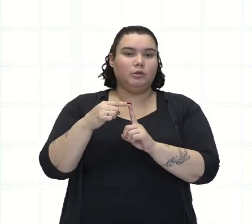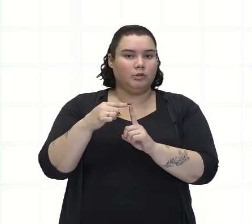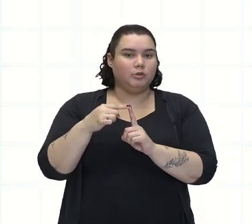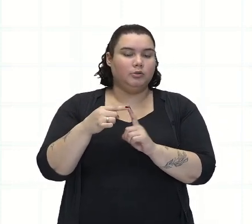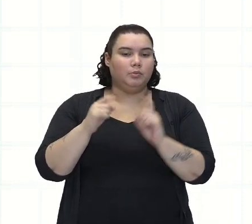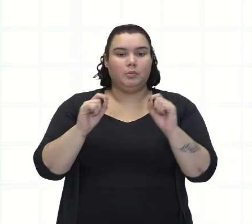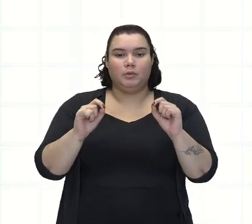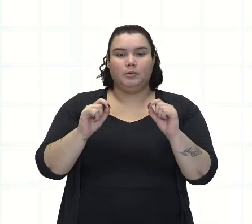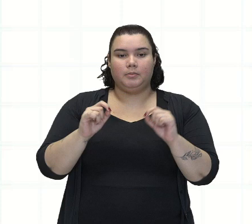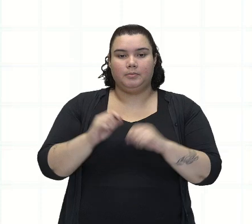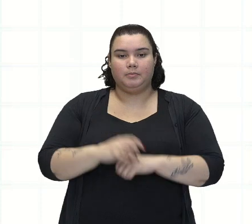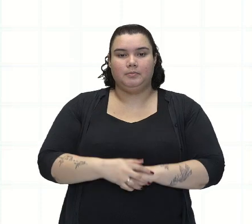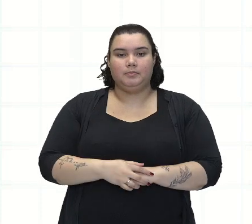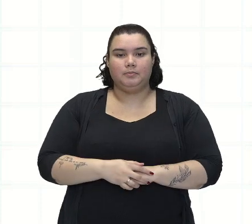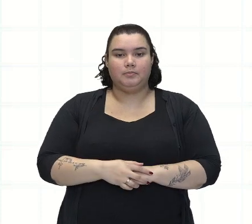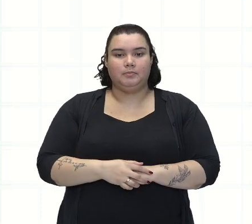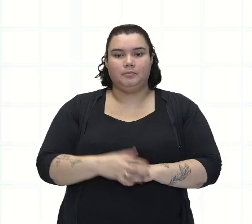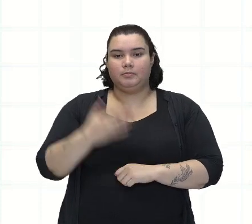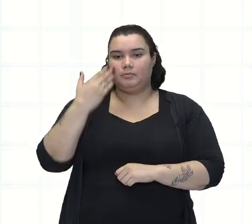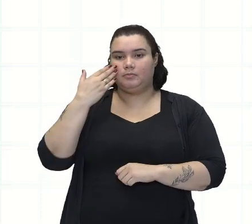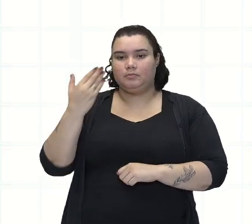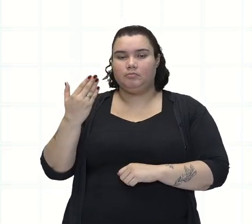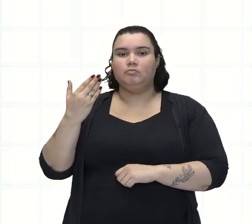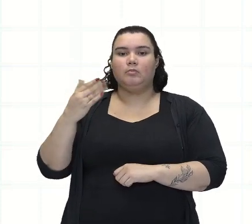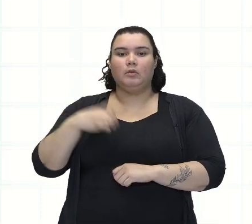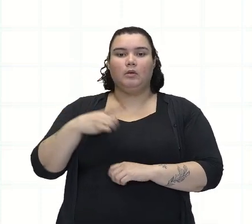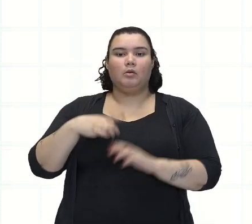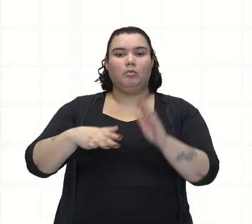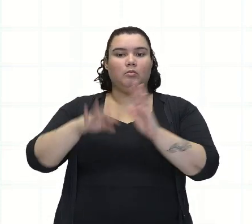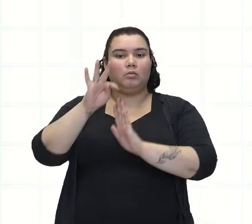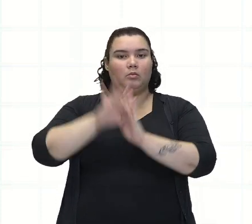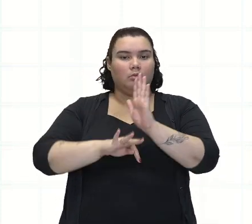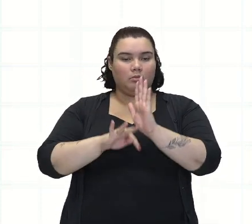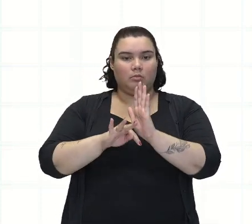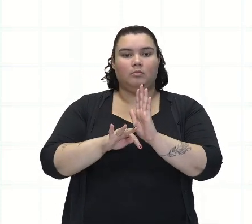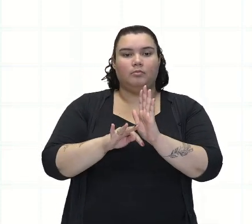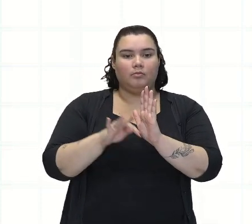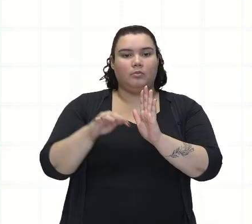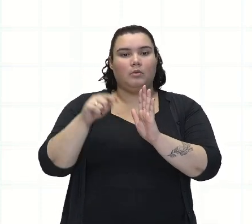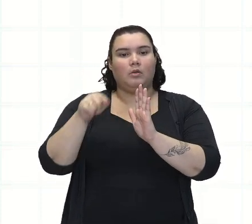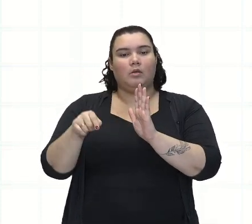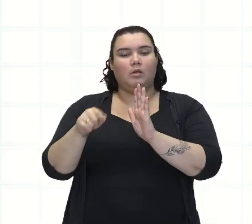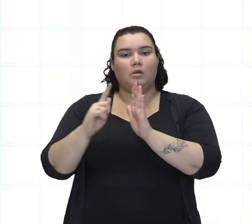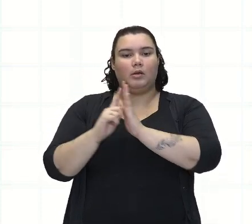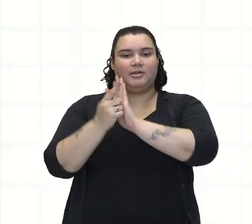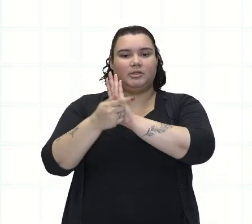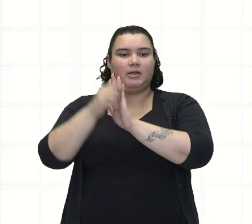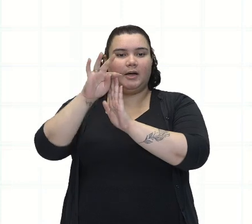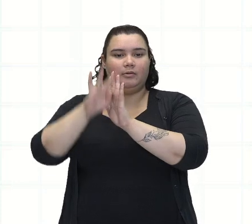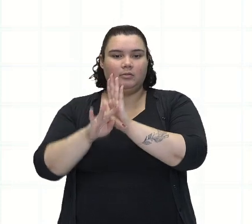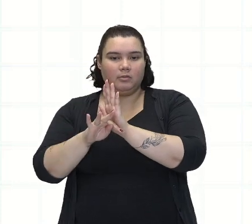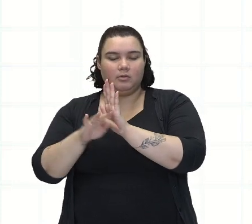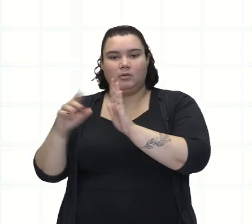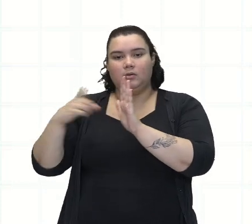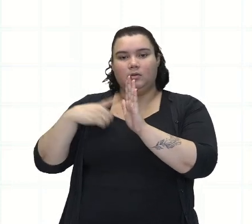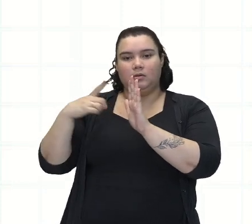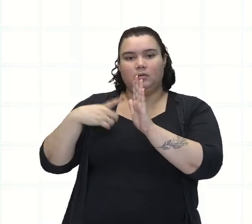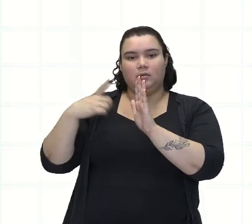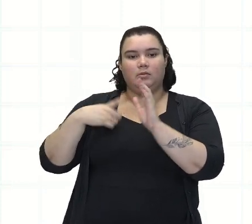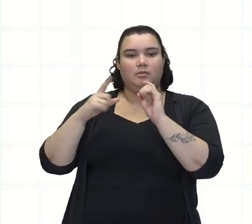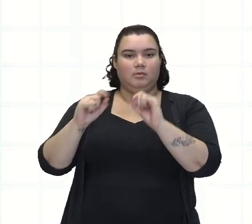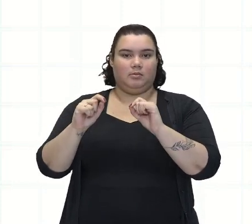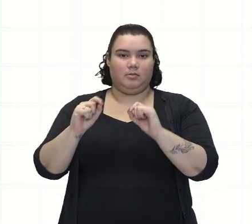social, certo? Então, vou relacionar os textos e esses gêneros textuais, eles vão ter uma função social.